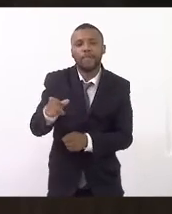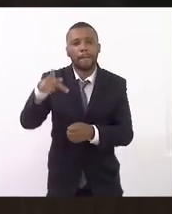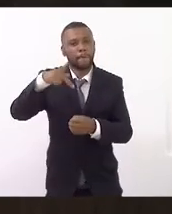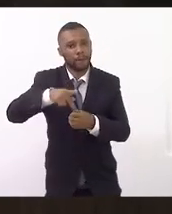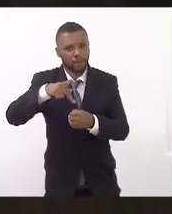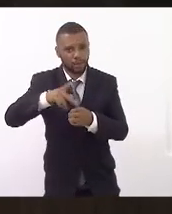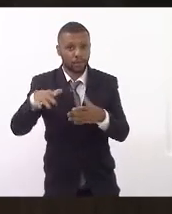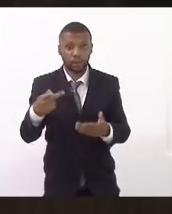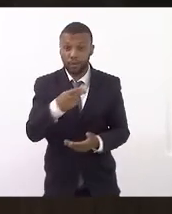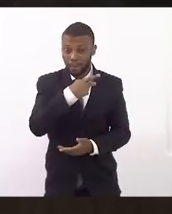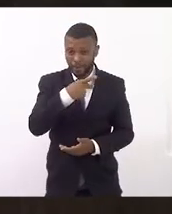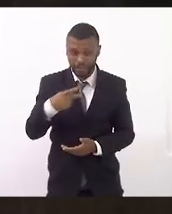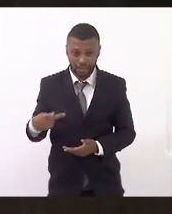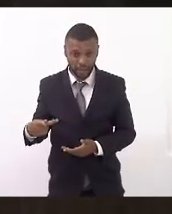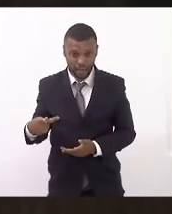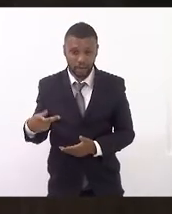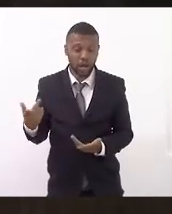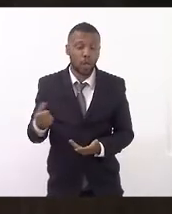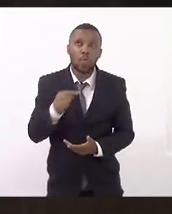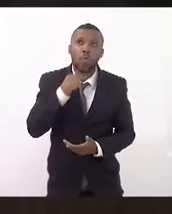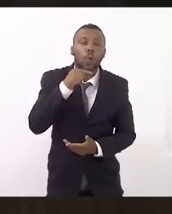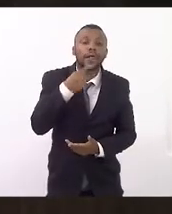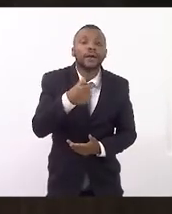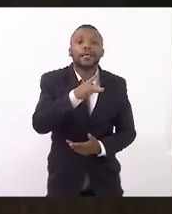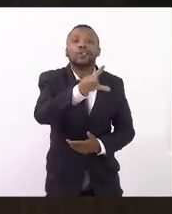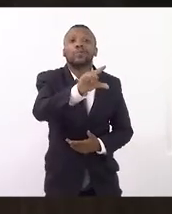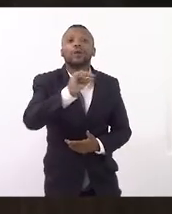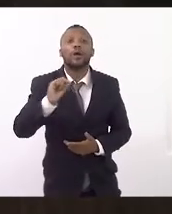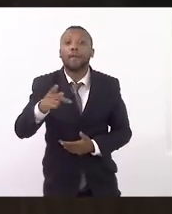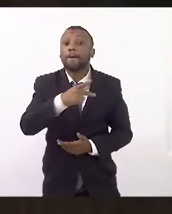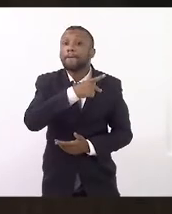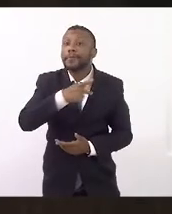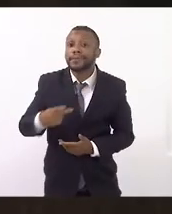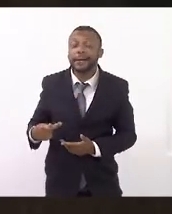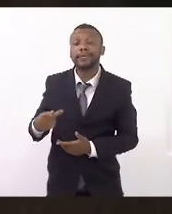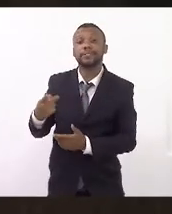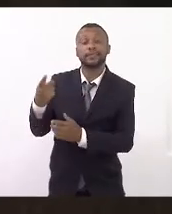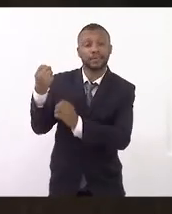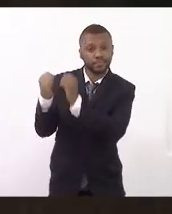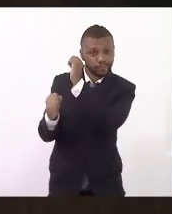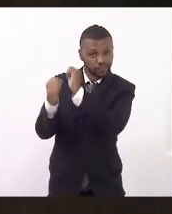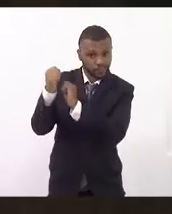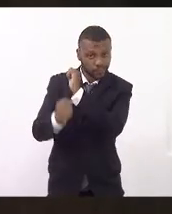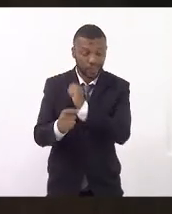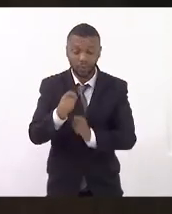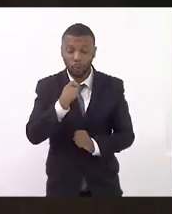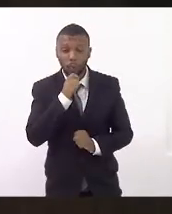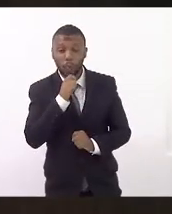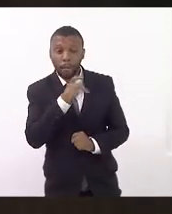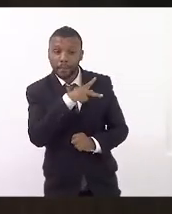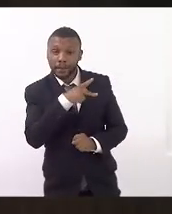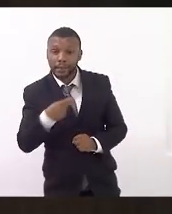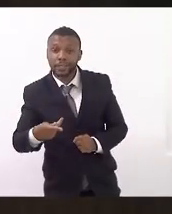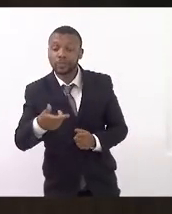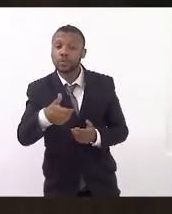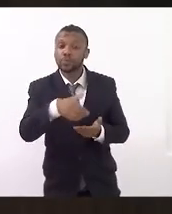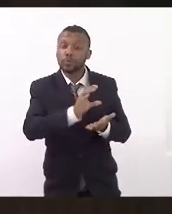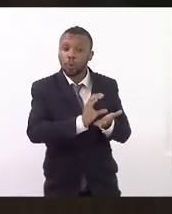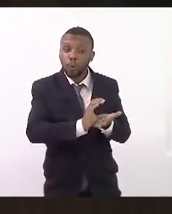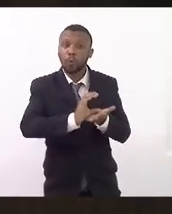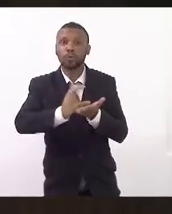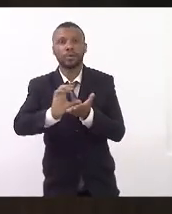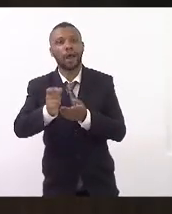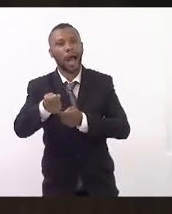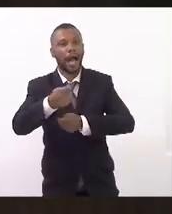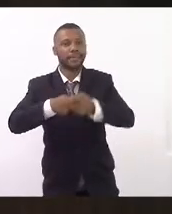não consegue nem escolher, nem presidente da Petrobras, nem presidente do Conselho Administrativo. Nós